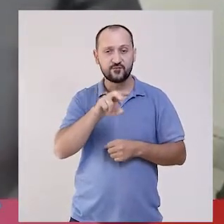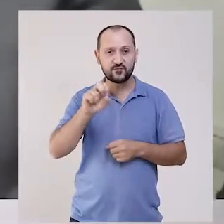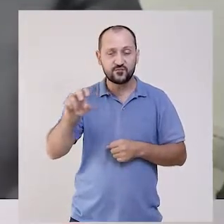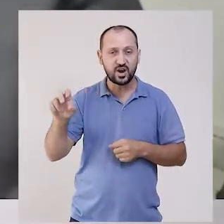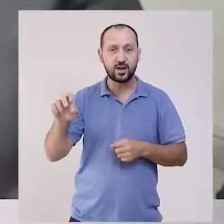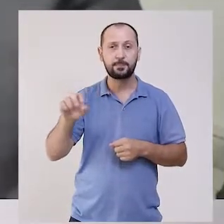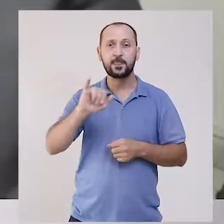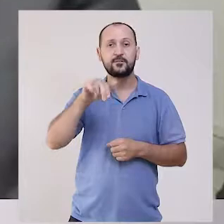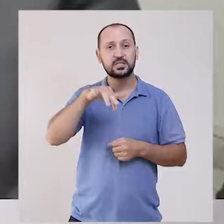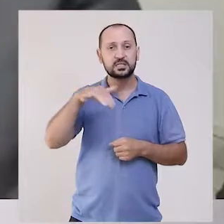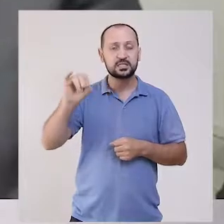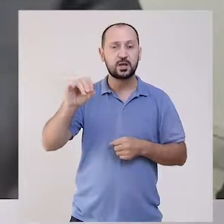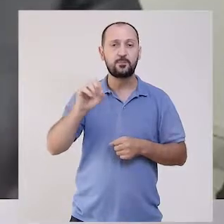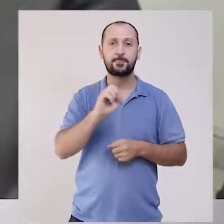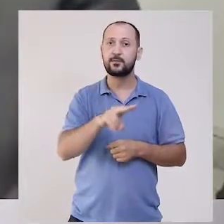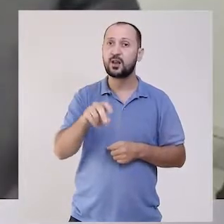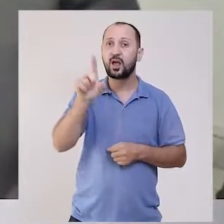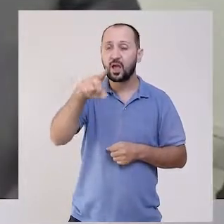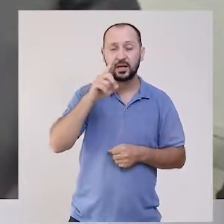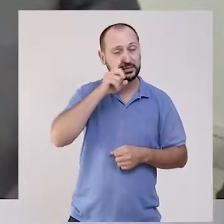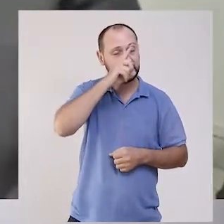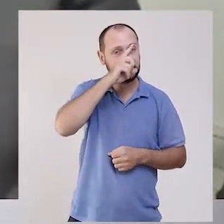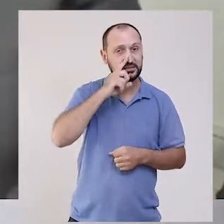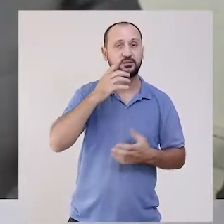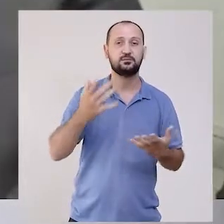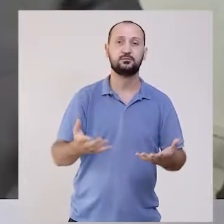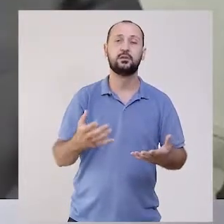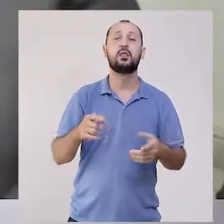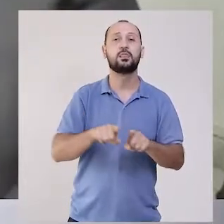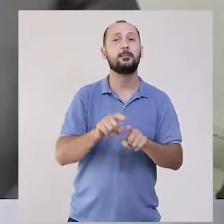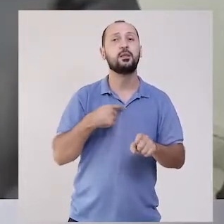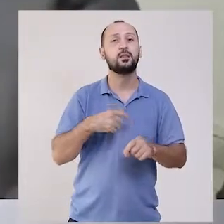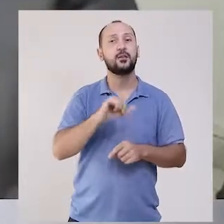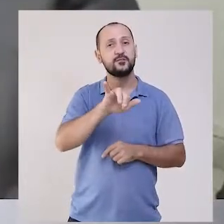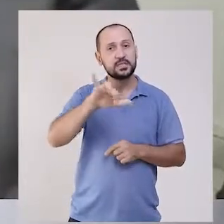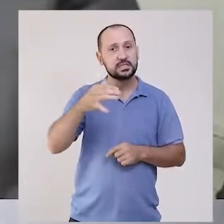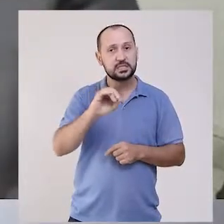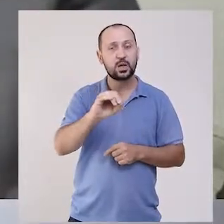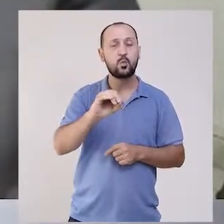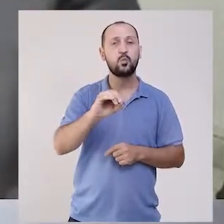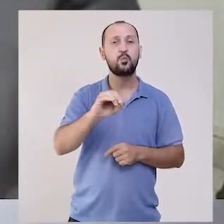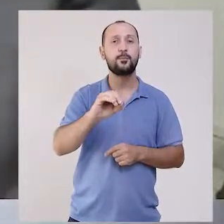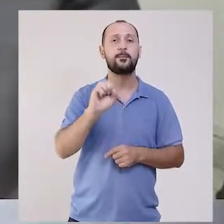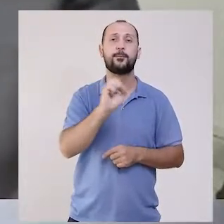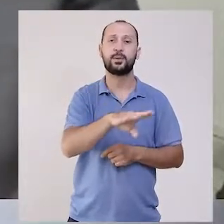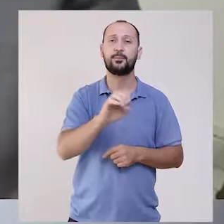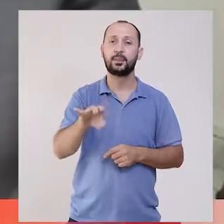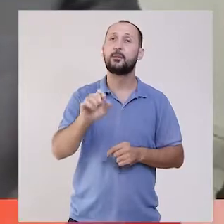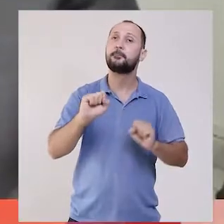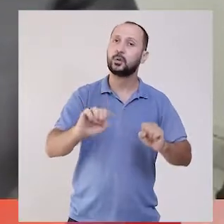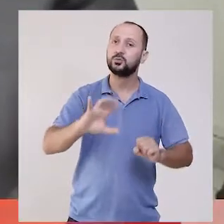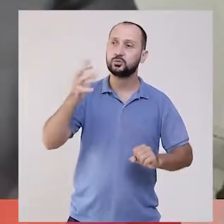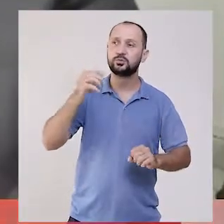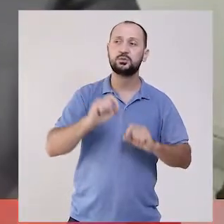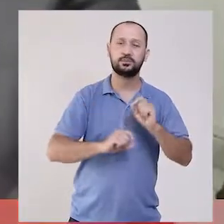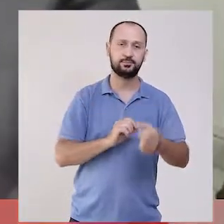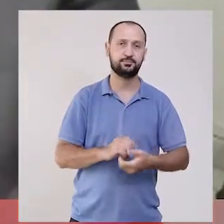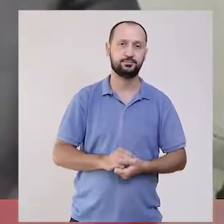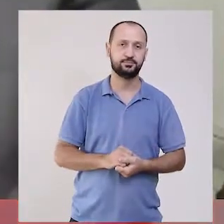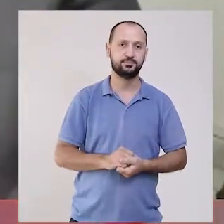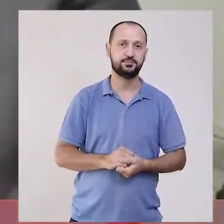grave, mas normalmente, em cima dessa infecção viral, vem a infecção bacteriana também. Por isso que ela é mais